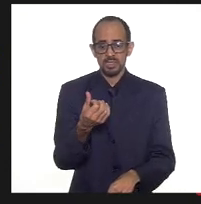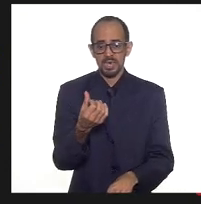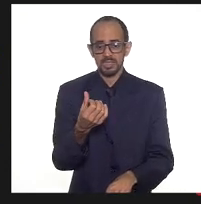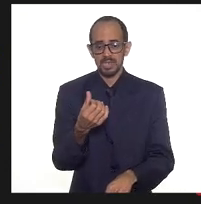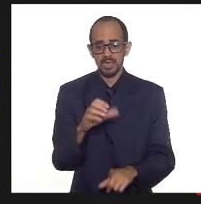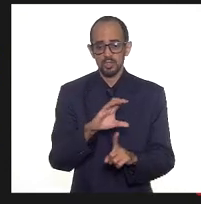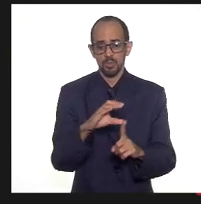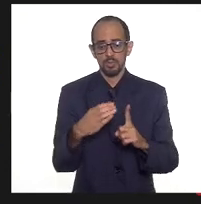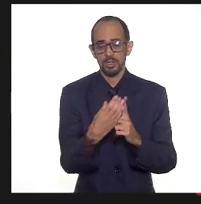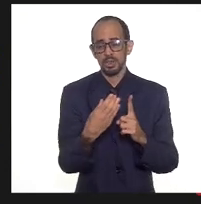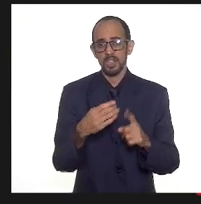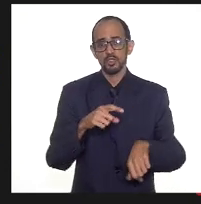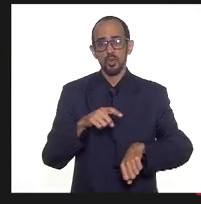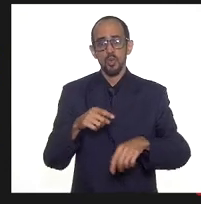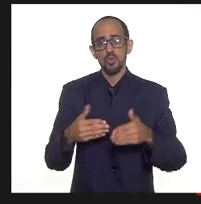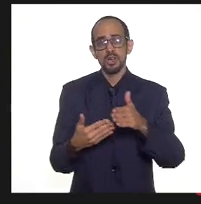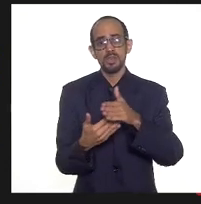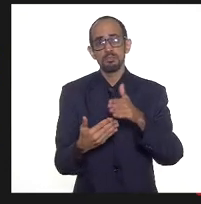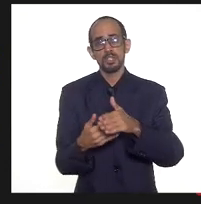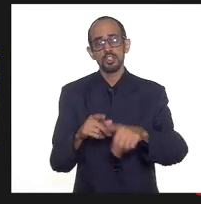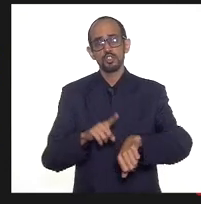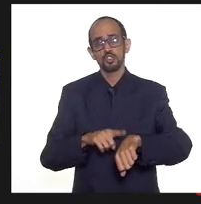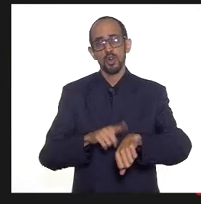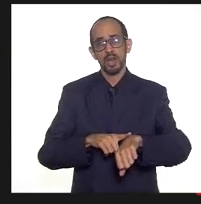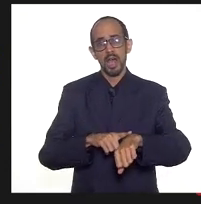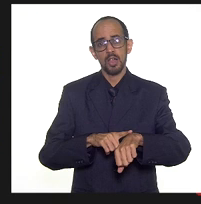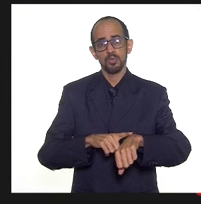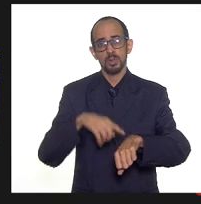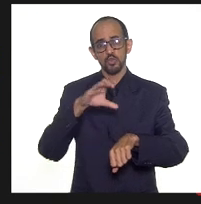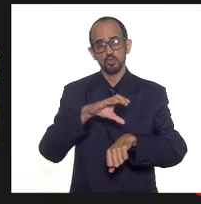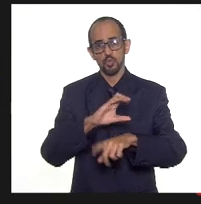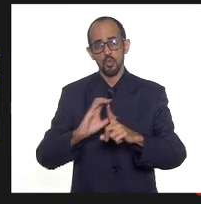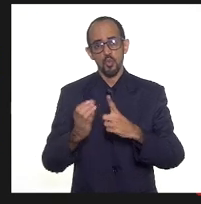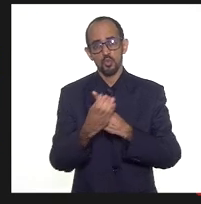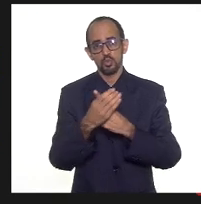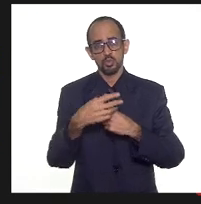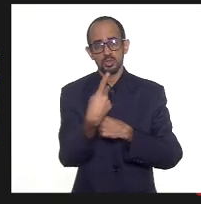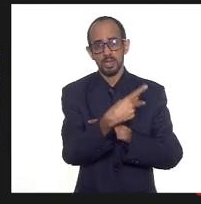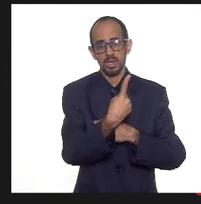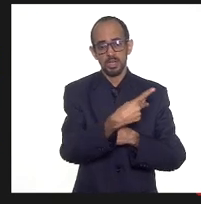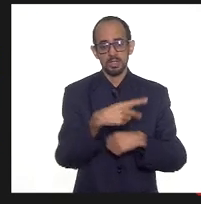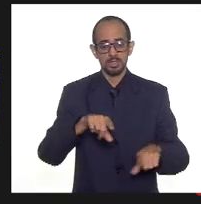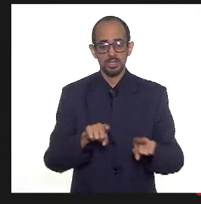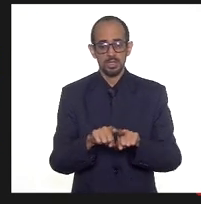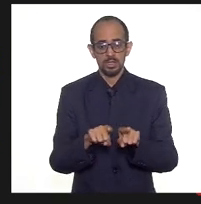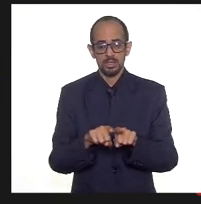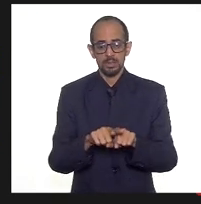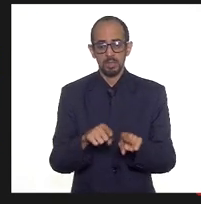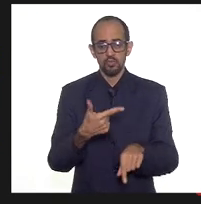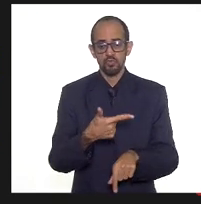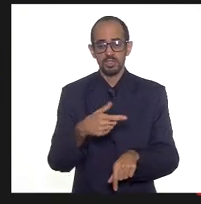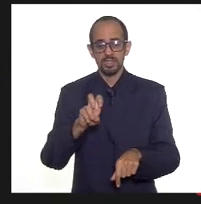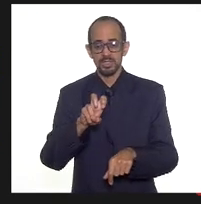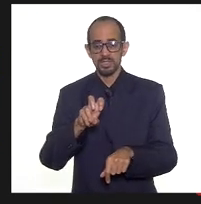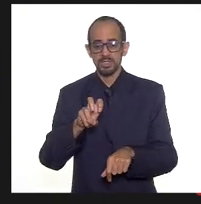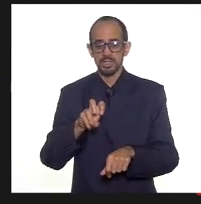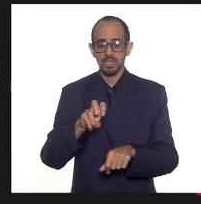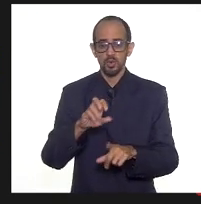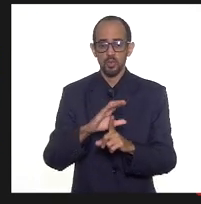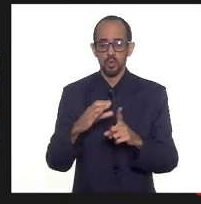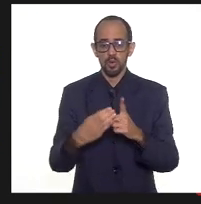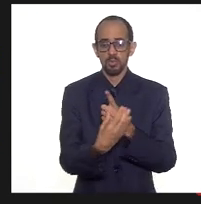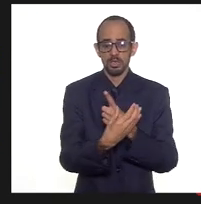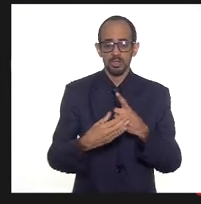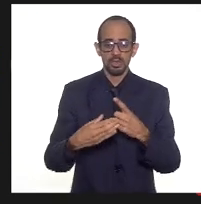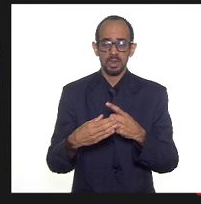com limitação de horário para os cultos e 25 outras comunidades com diversas ameaças